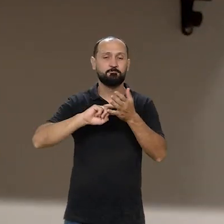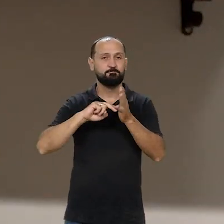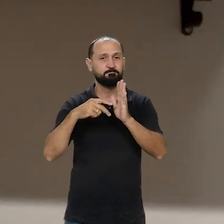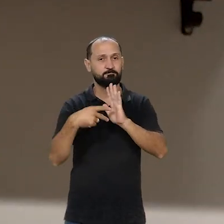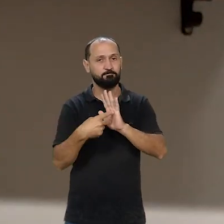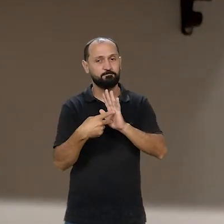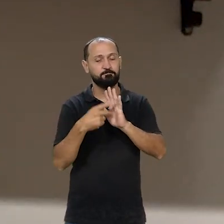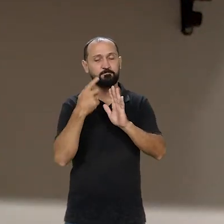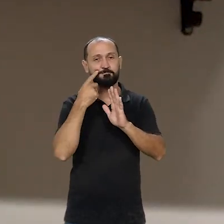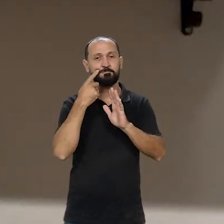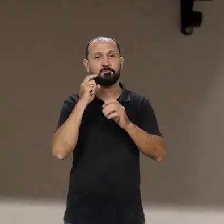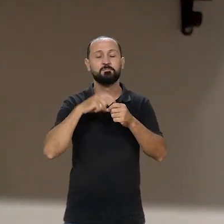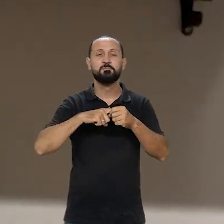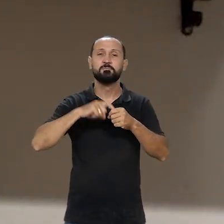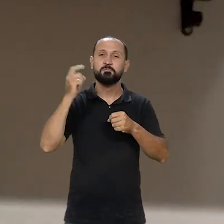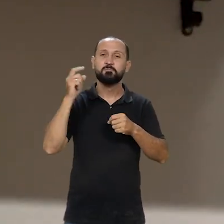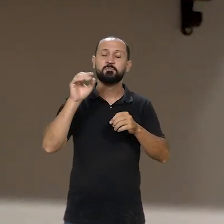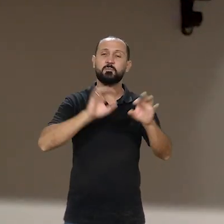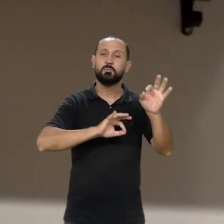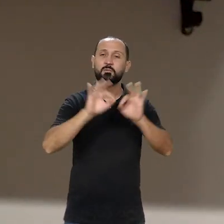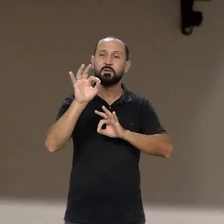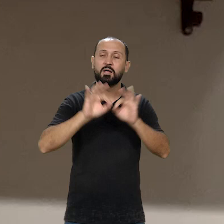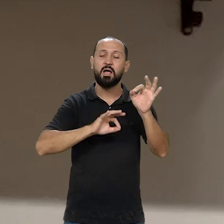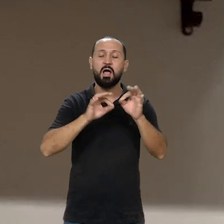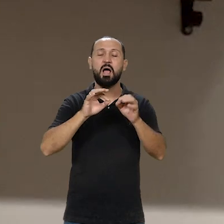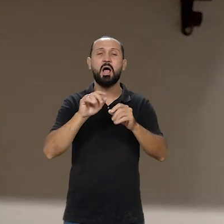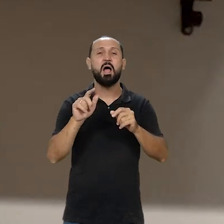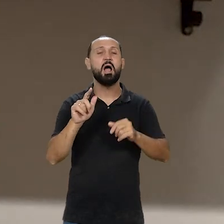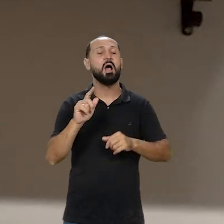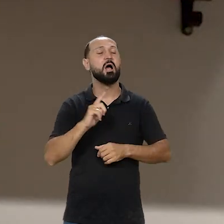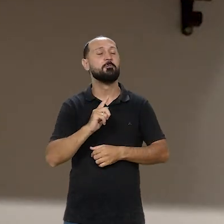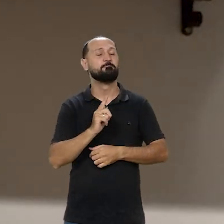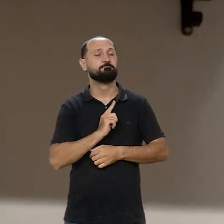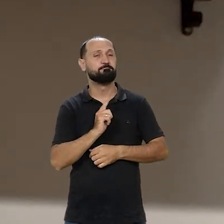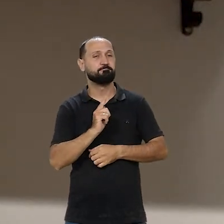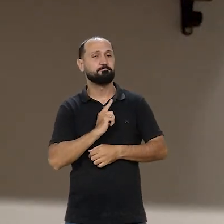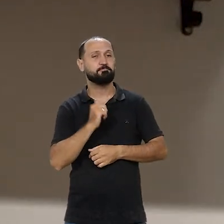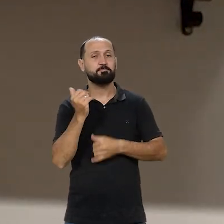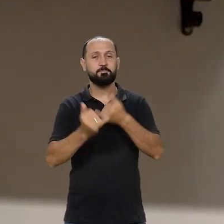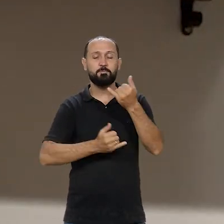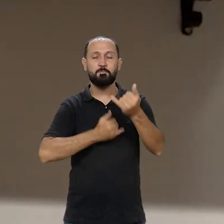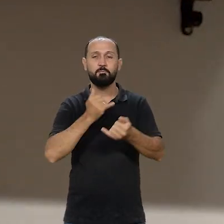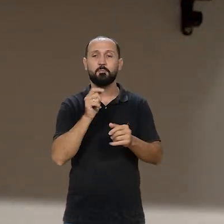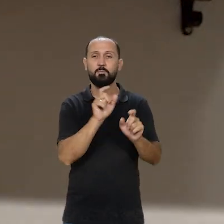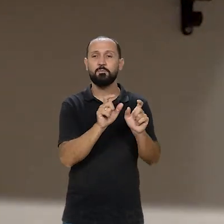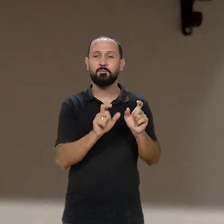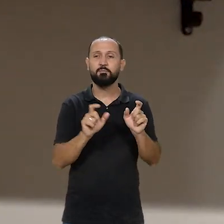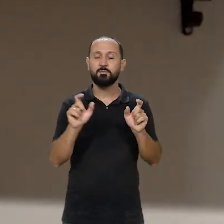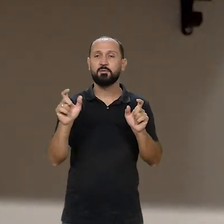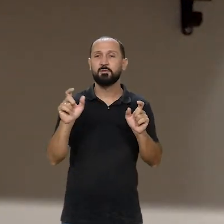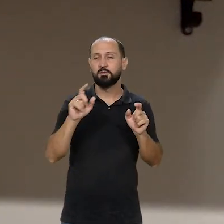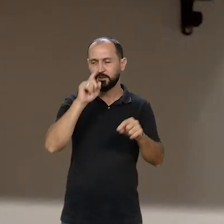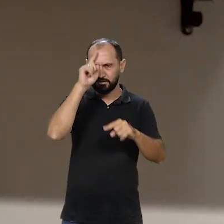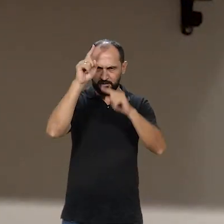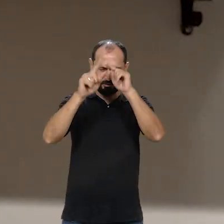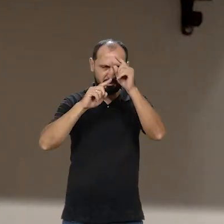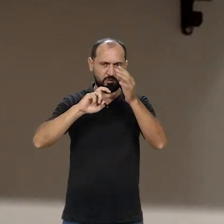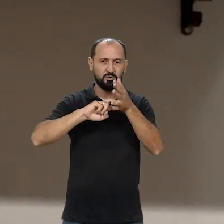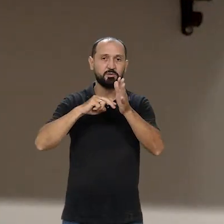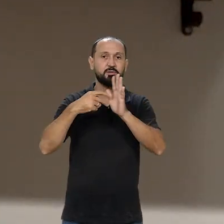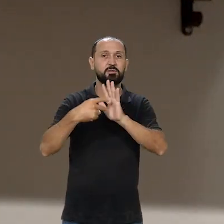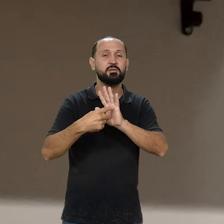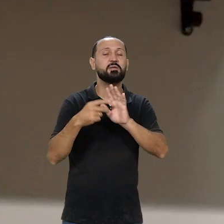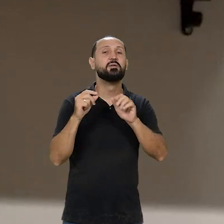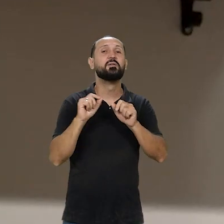revolução semântica, que desmantelam, que arrombam a gramática, que brincam com as palavras, que criam